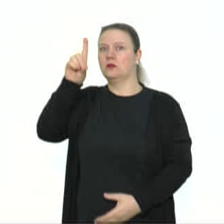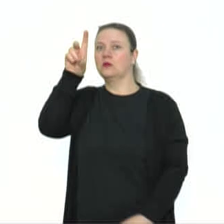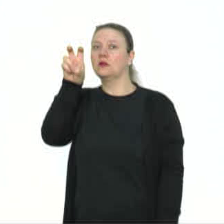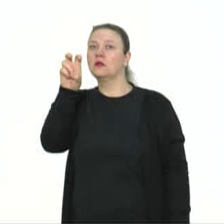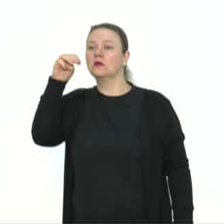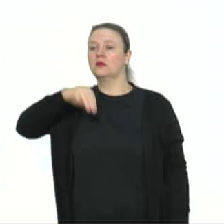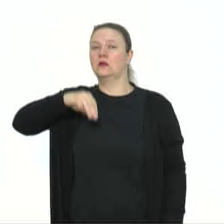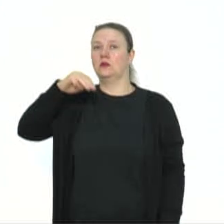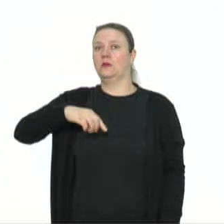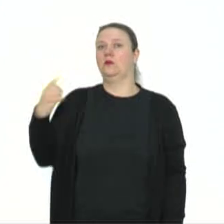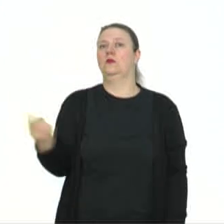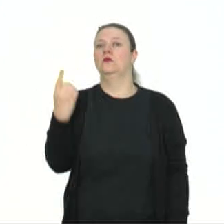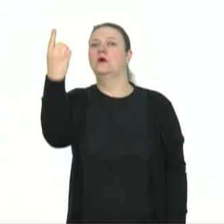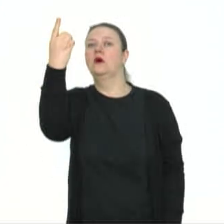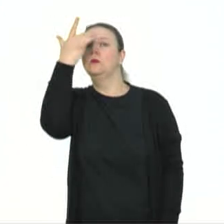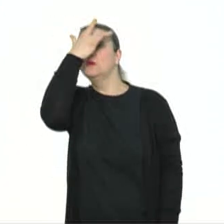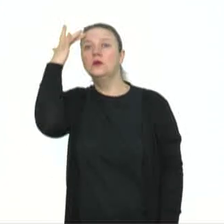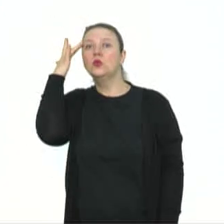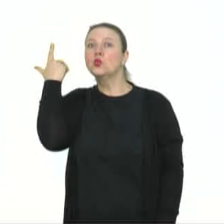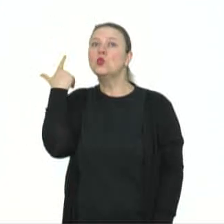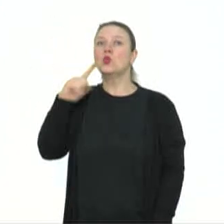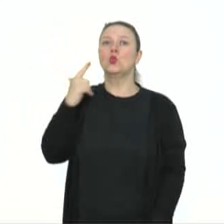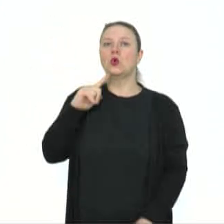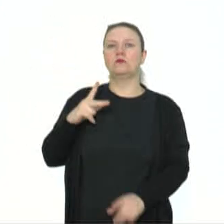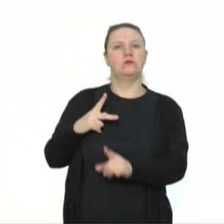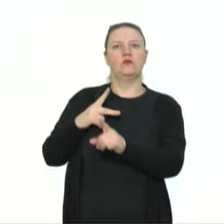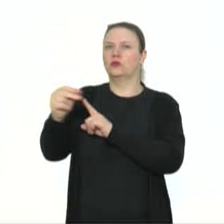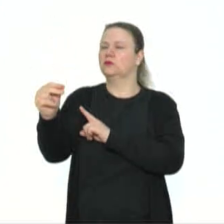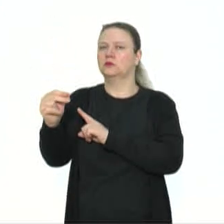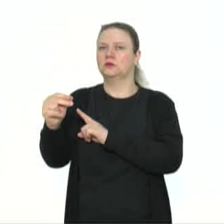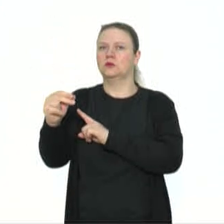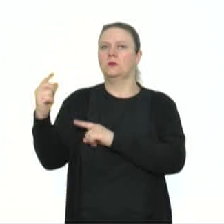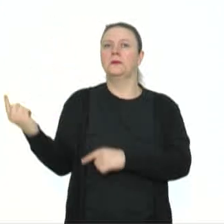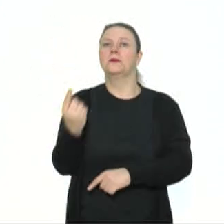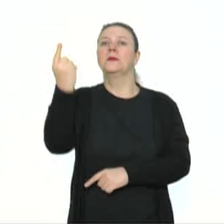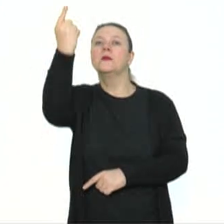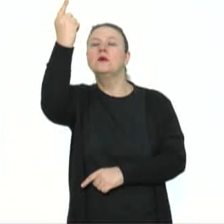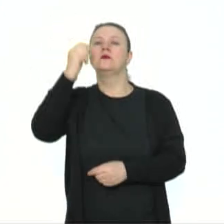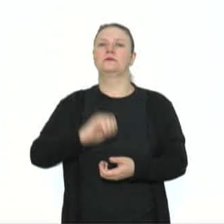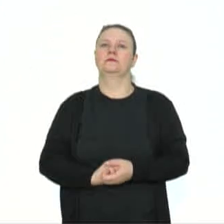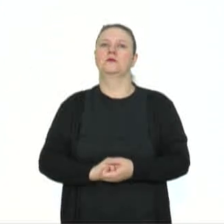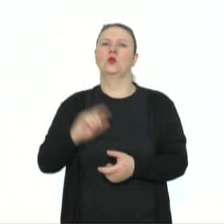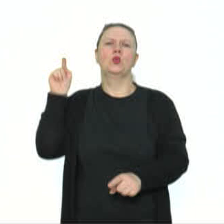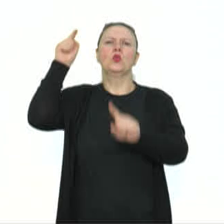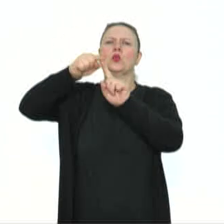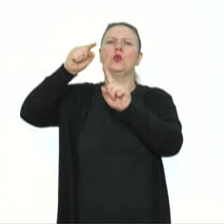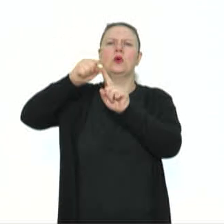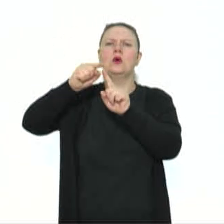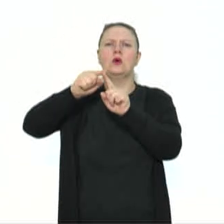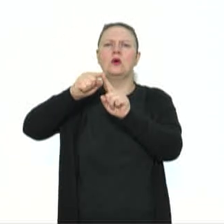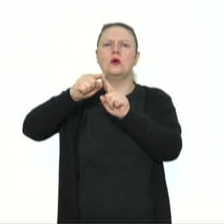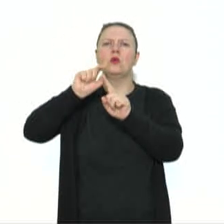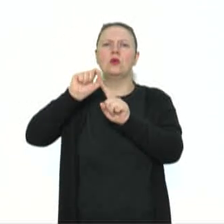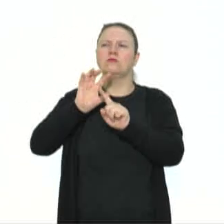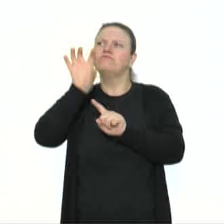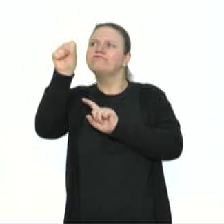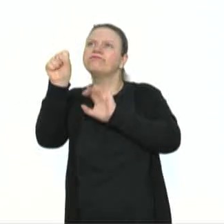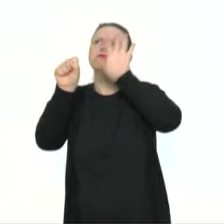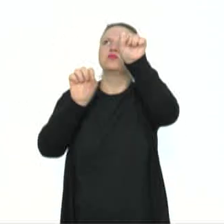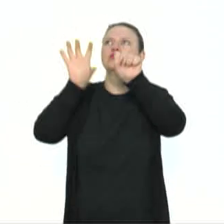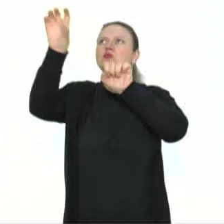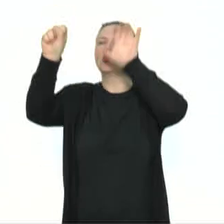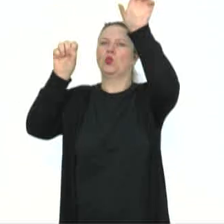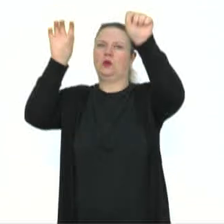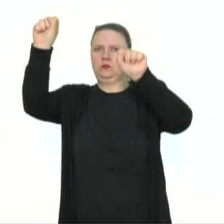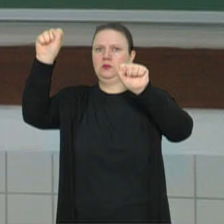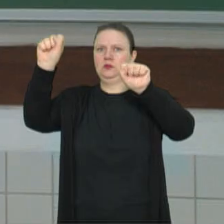metros de altura. O vencedor será aquele que chegar mais alto, superando todos os desafios que os caminhos das agarras montadas